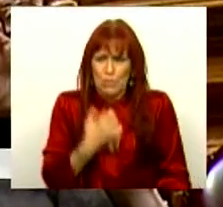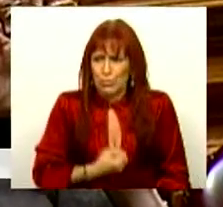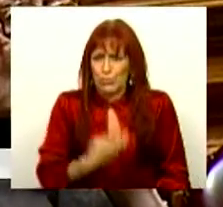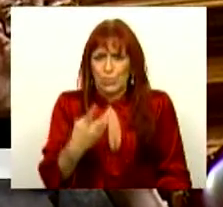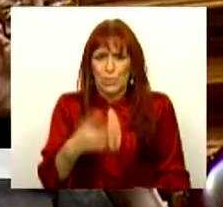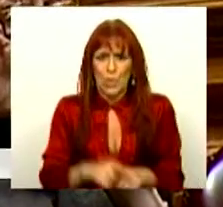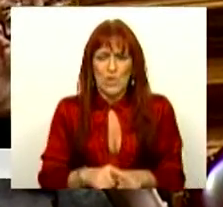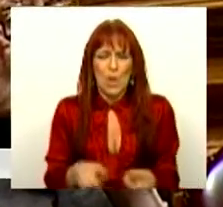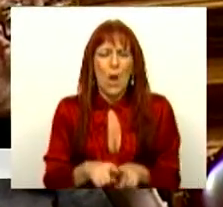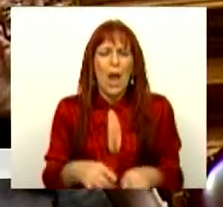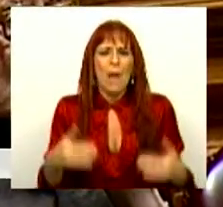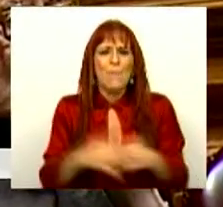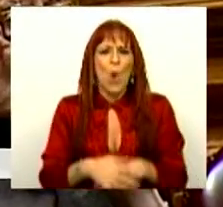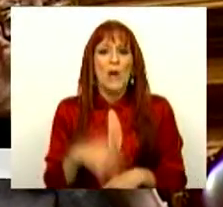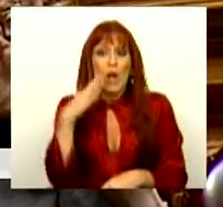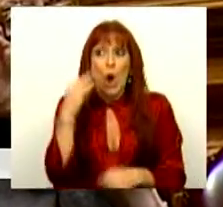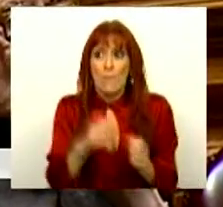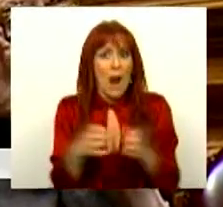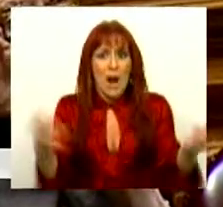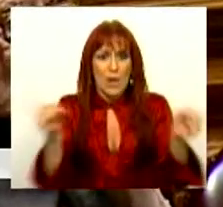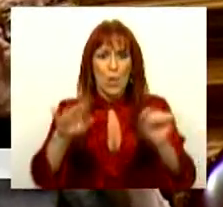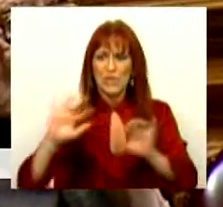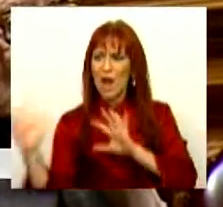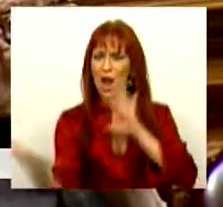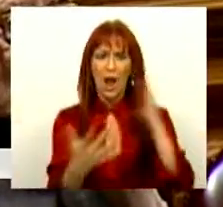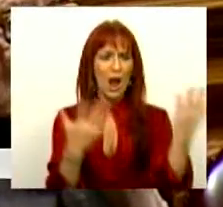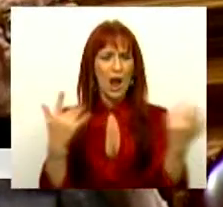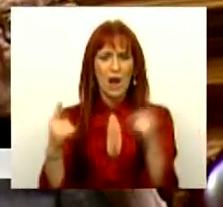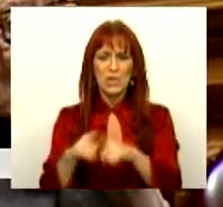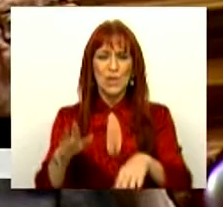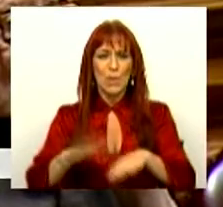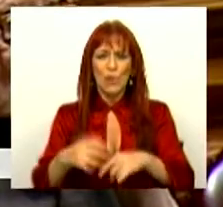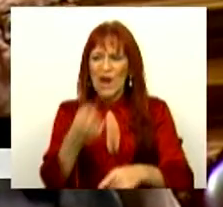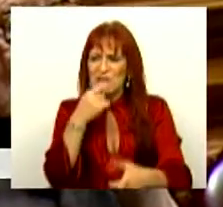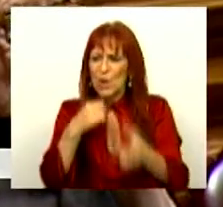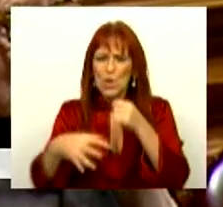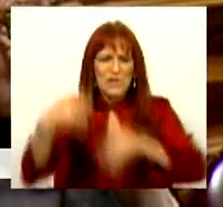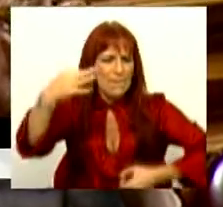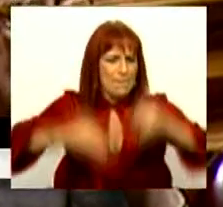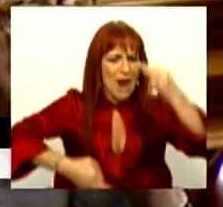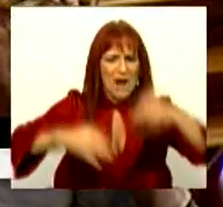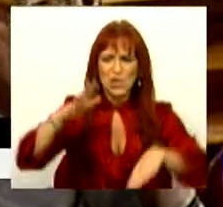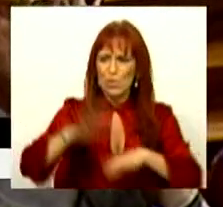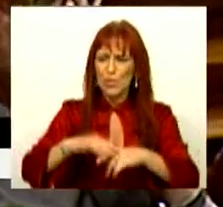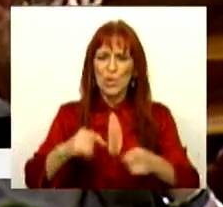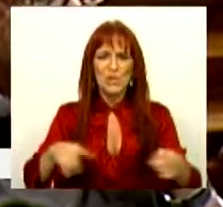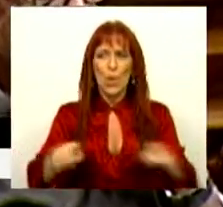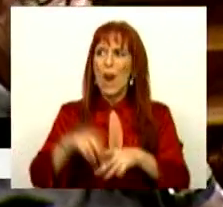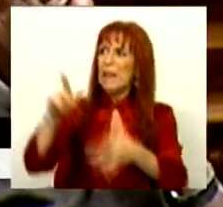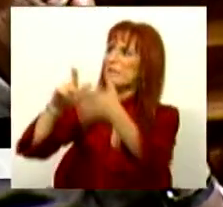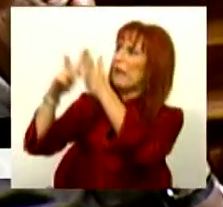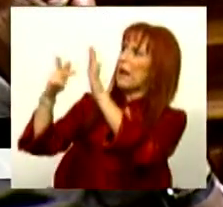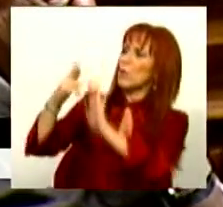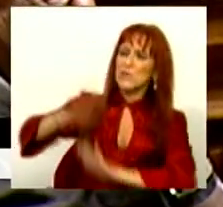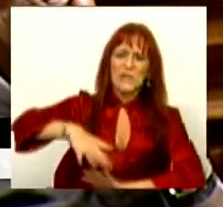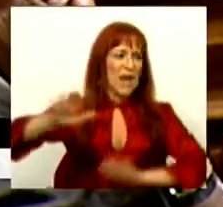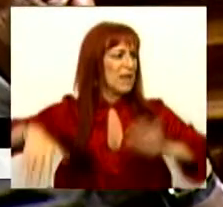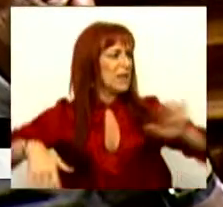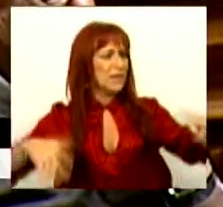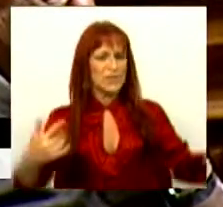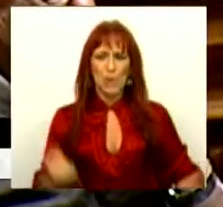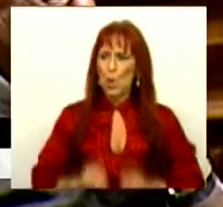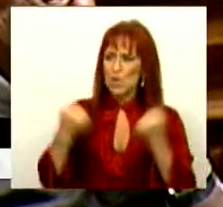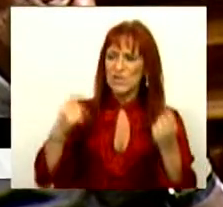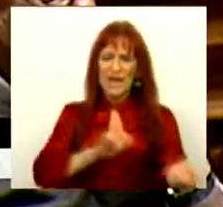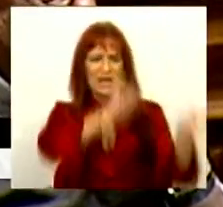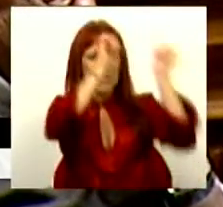que deixou de ser a morte mais comum, rodeados como estamos por fármacos e máquinas, por um aparato técnico ou científico capaz